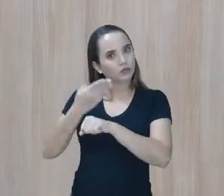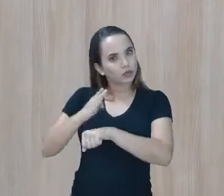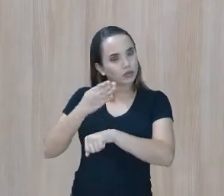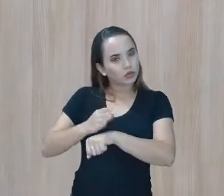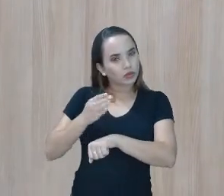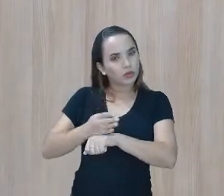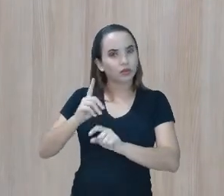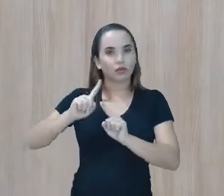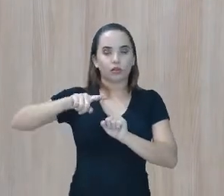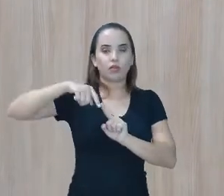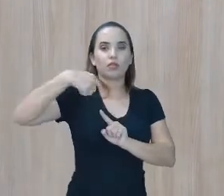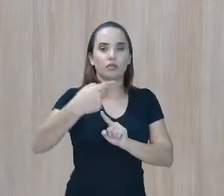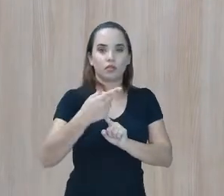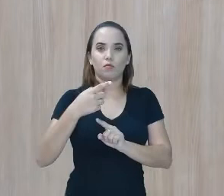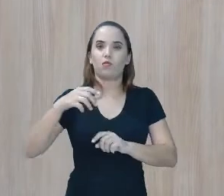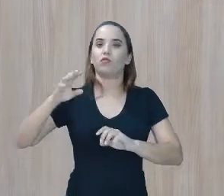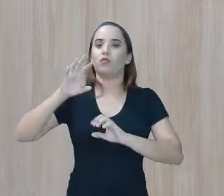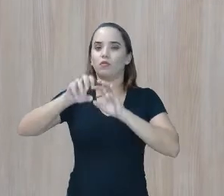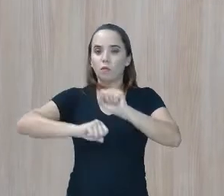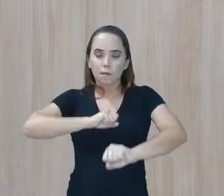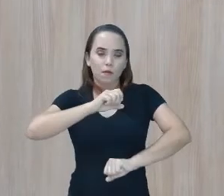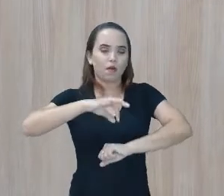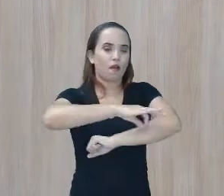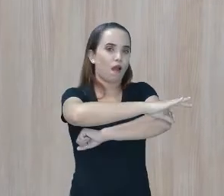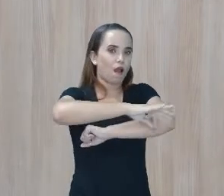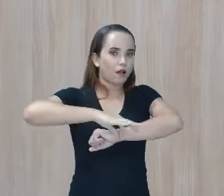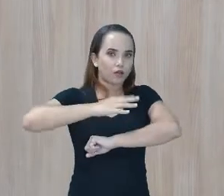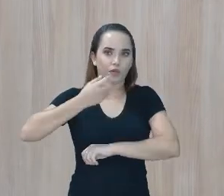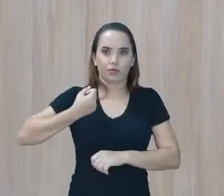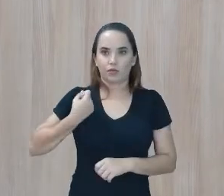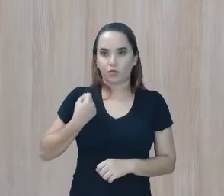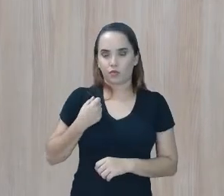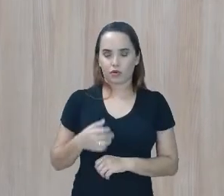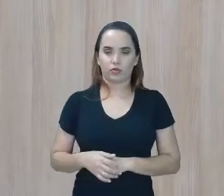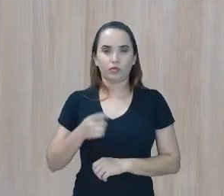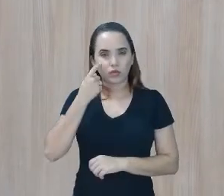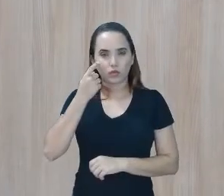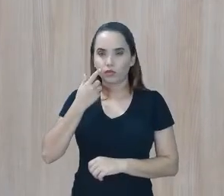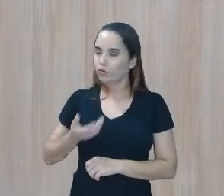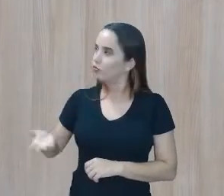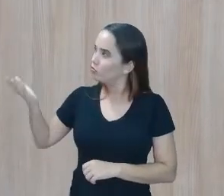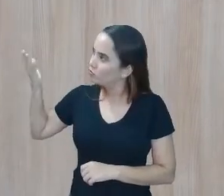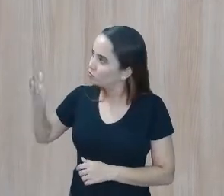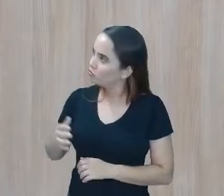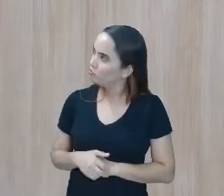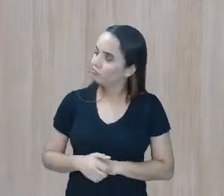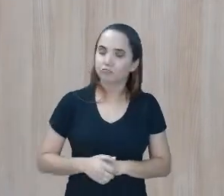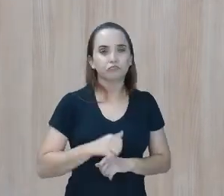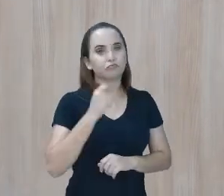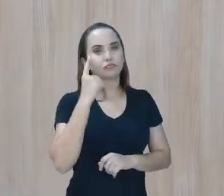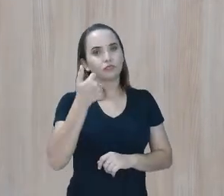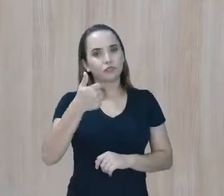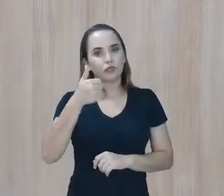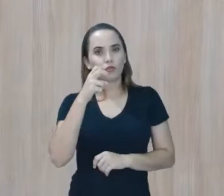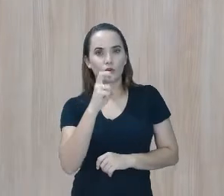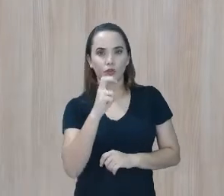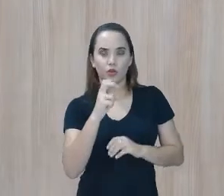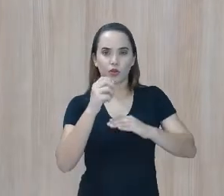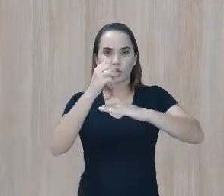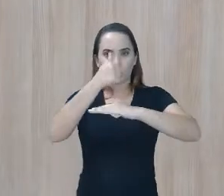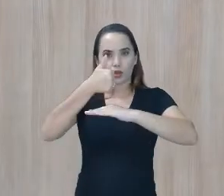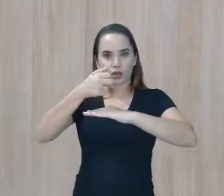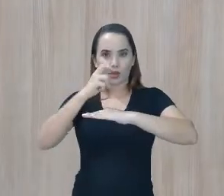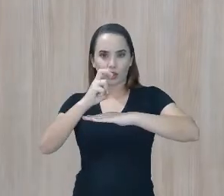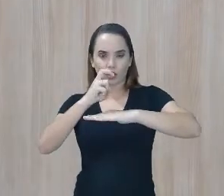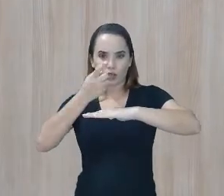seguida a gente vai sempre pegar retas numéricas. Então, imagina aquela fração 15 sobre 4. Ela é uma fração ordinária,